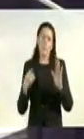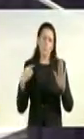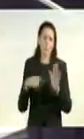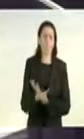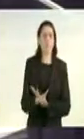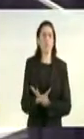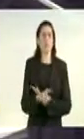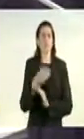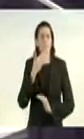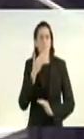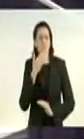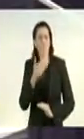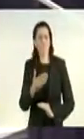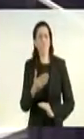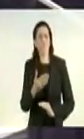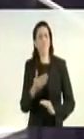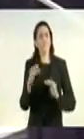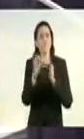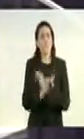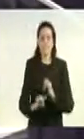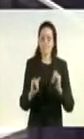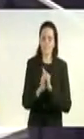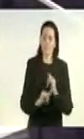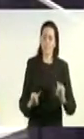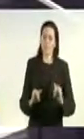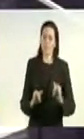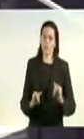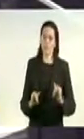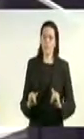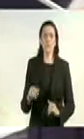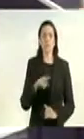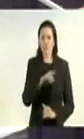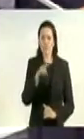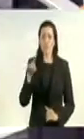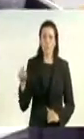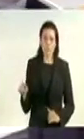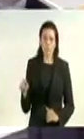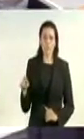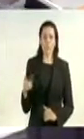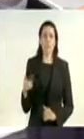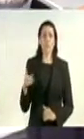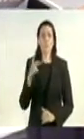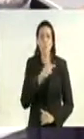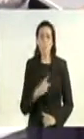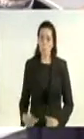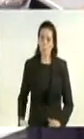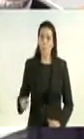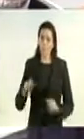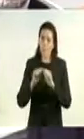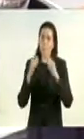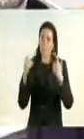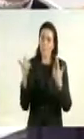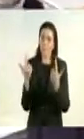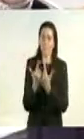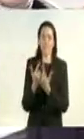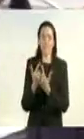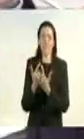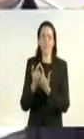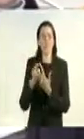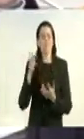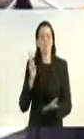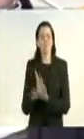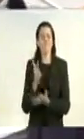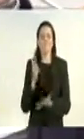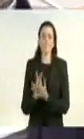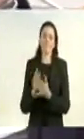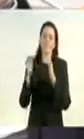presidente eleito, Humberto Coutinho, diz que é independente, não tem obrigação, claro que não, mas mas tem o dever